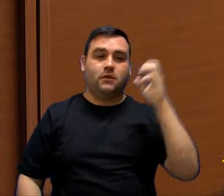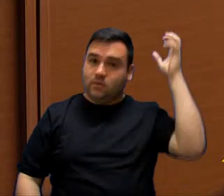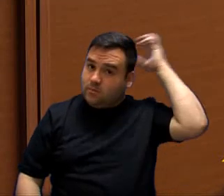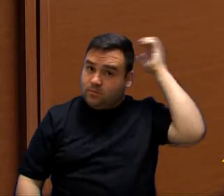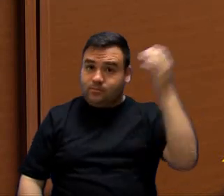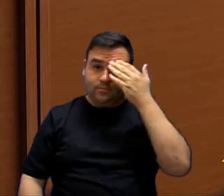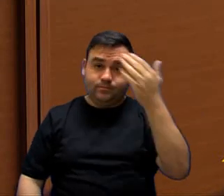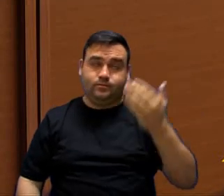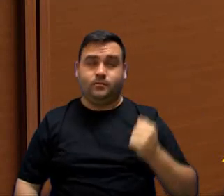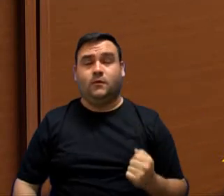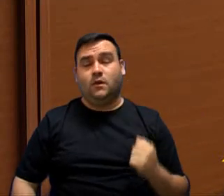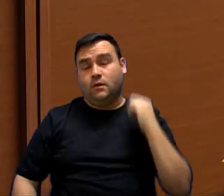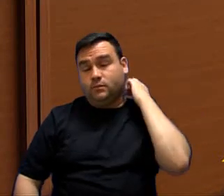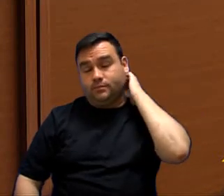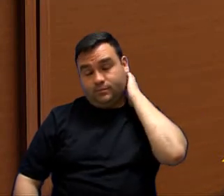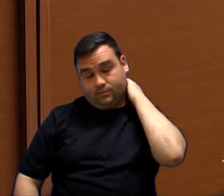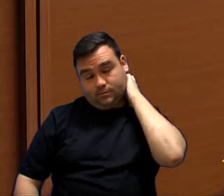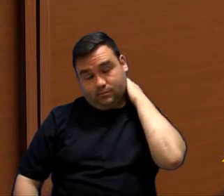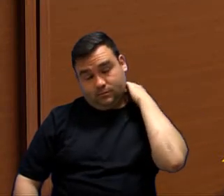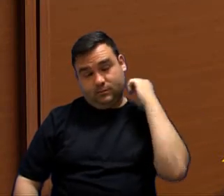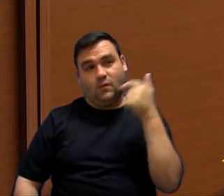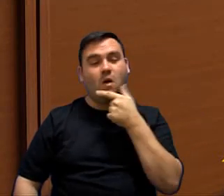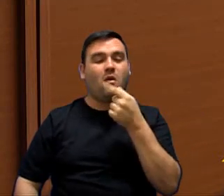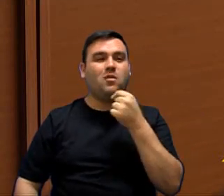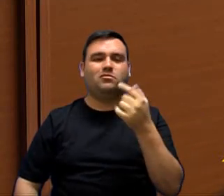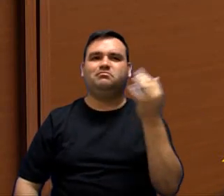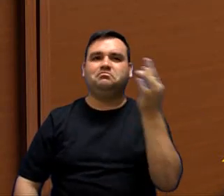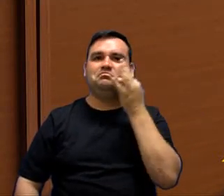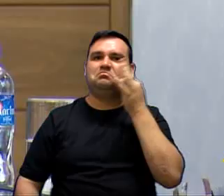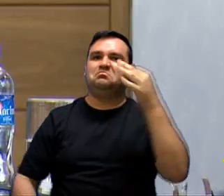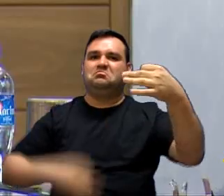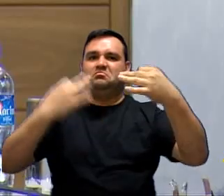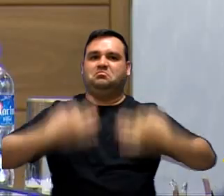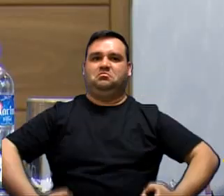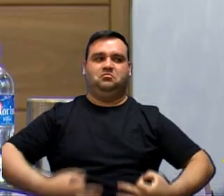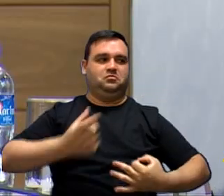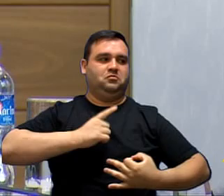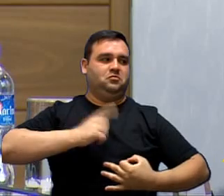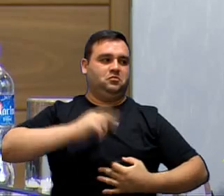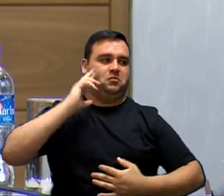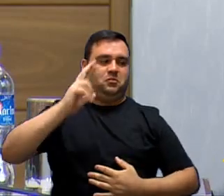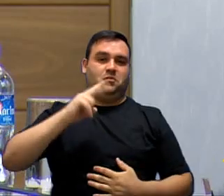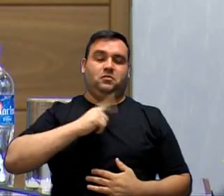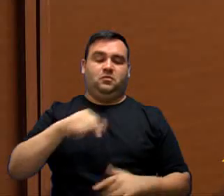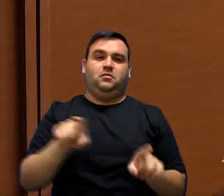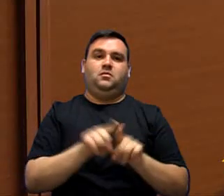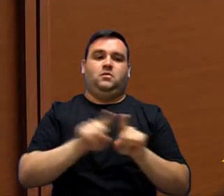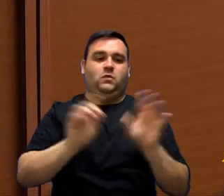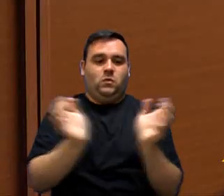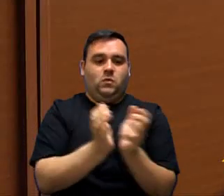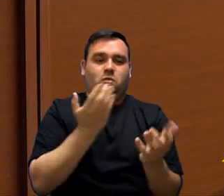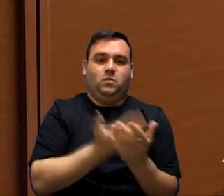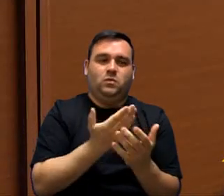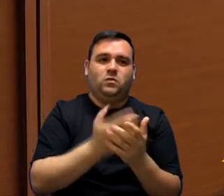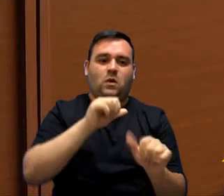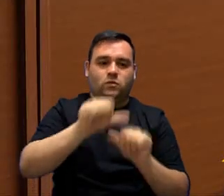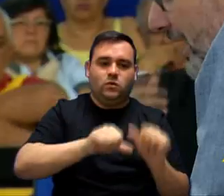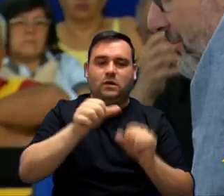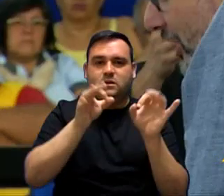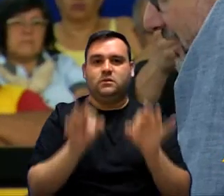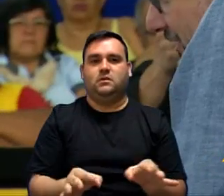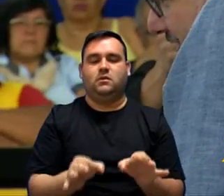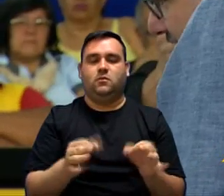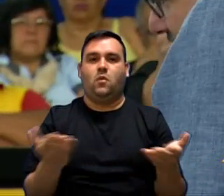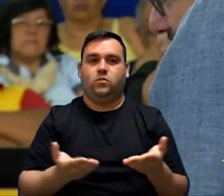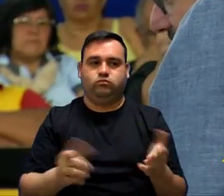gentileza. O presidente Dini, parabéns pela postura de Vossa Excelência junto com a Comissão de Economia para corrigir